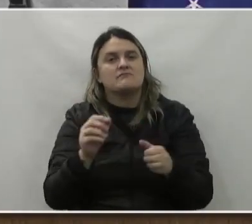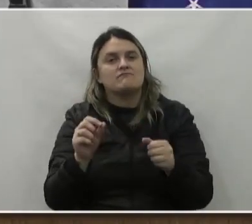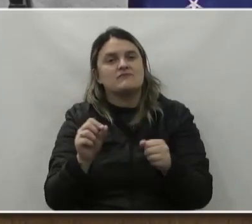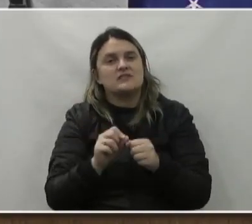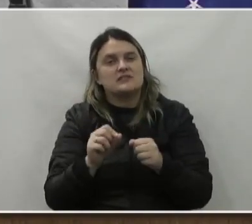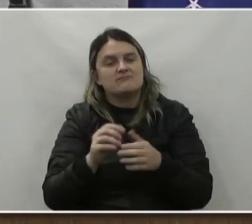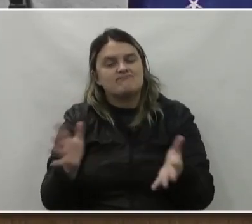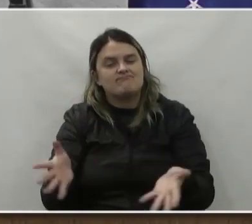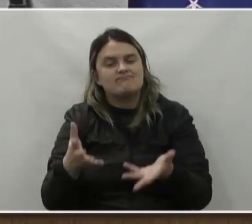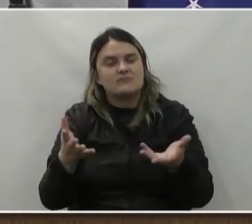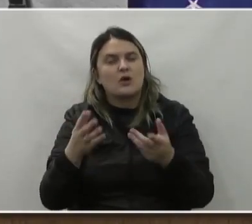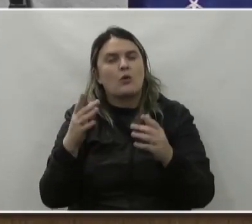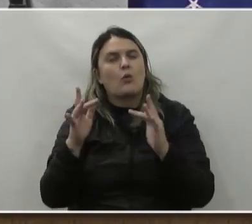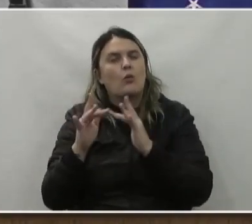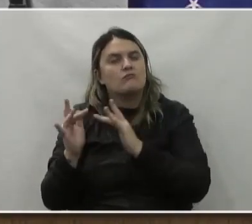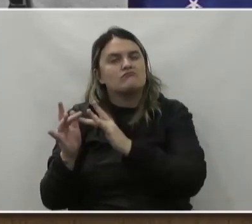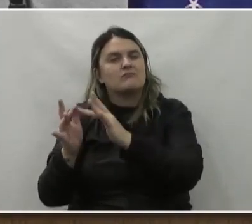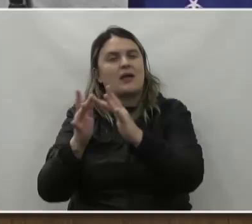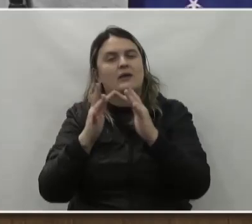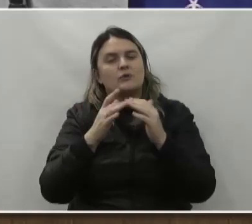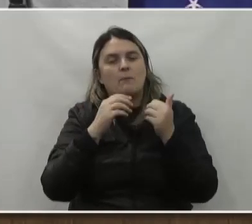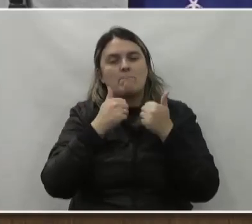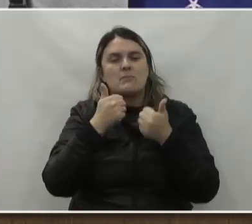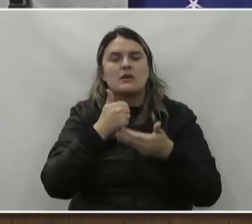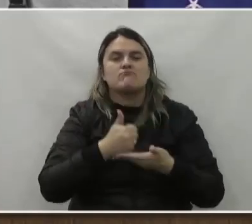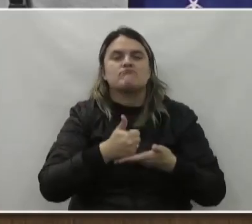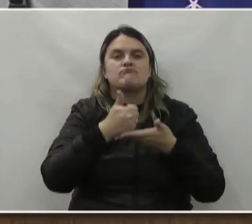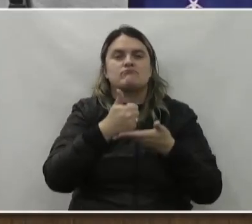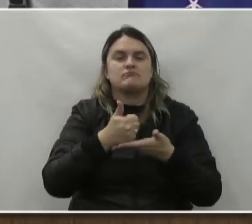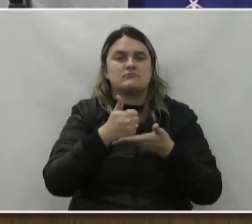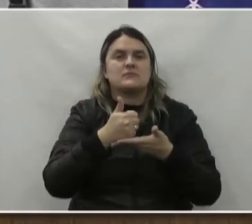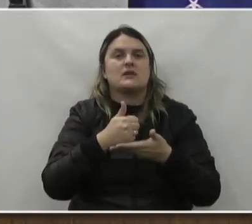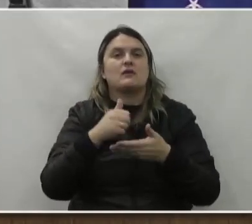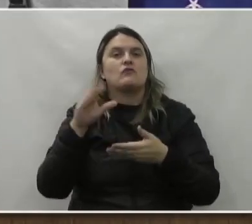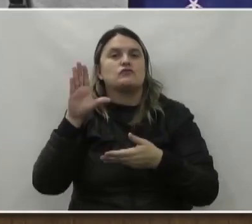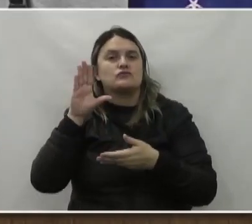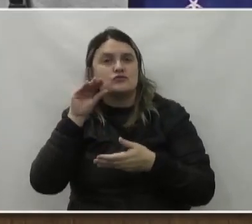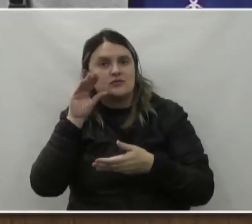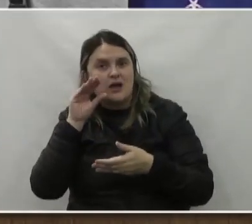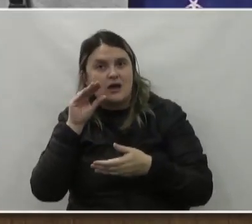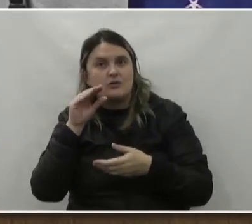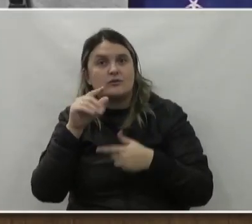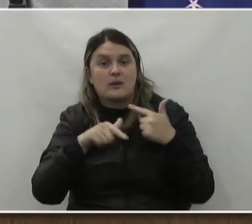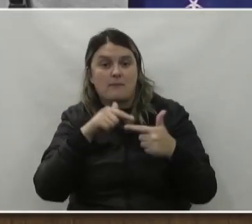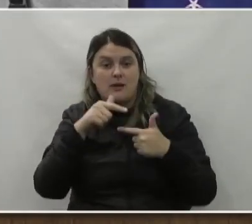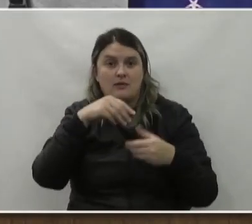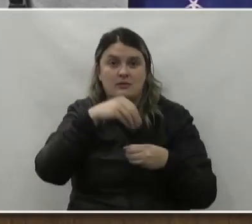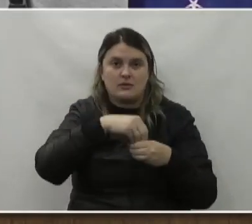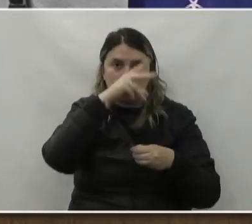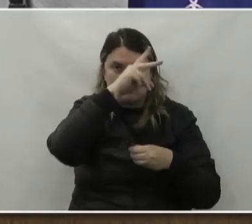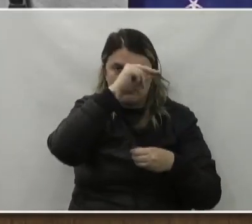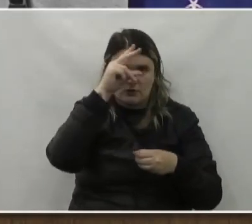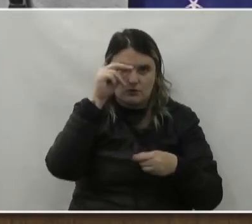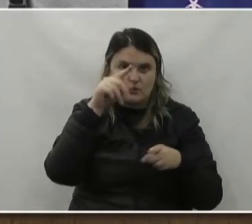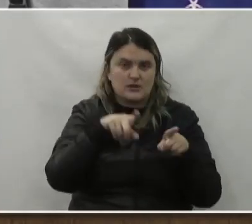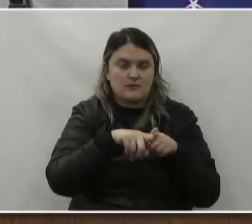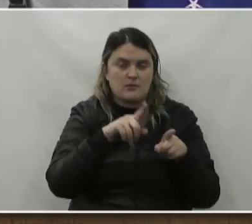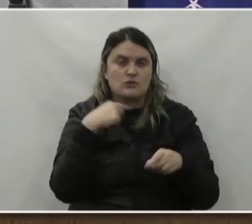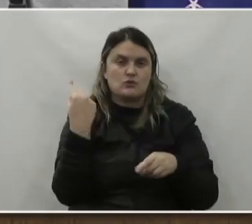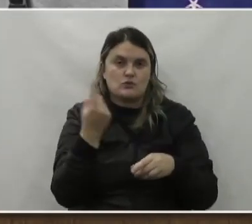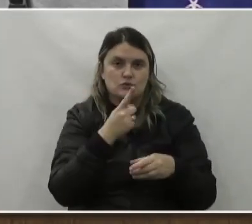promover a integração e o bem-estar com colaboradores mais dispostos e com qualidade da saúde física e